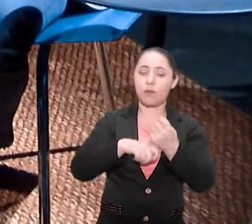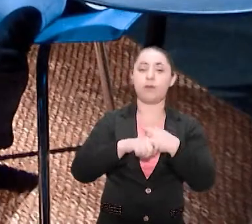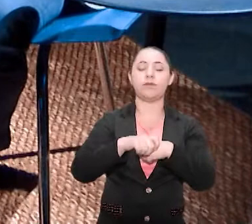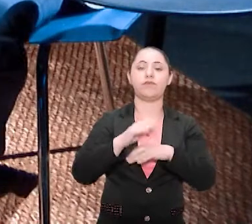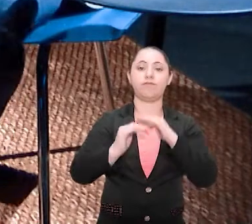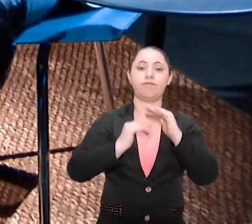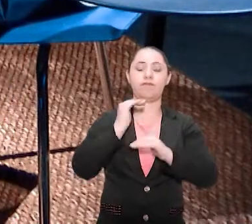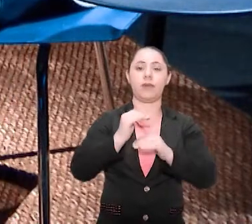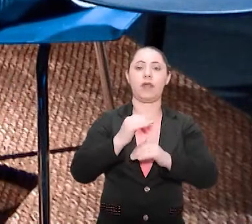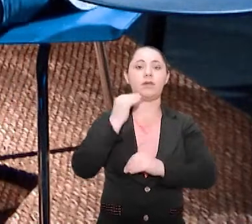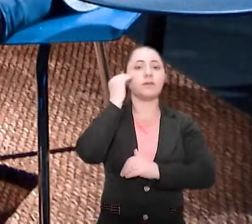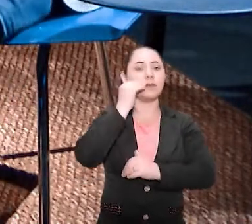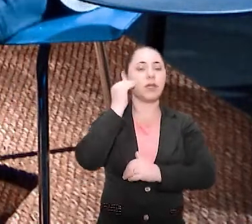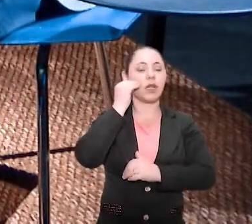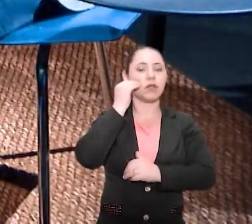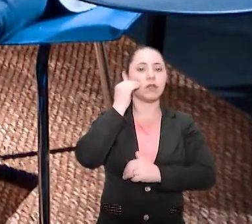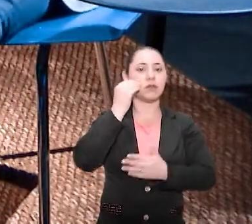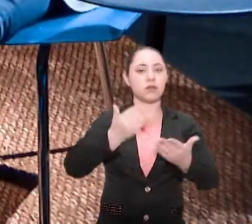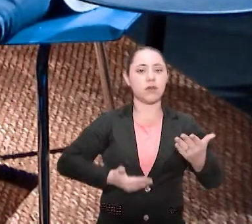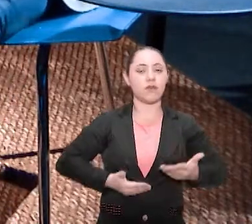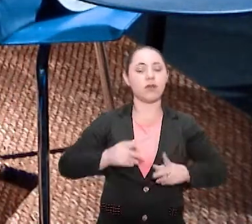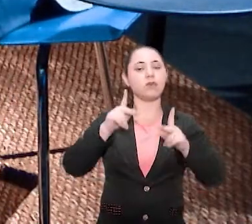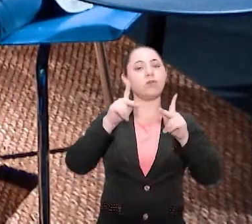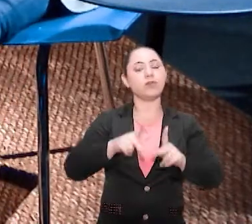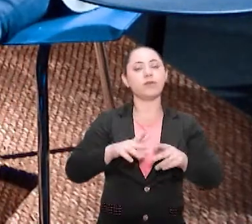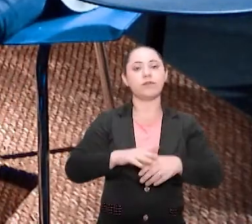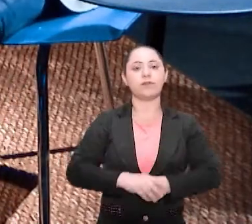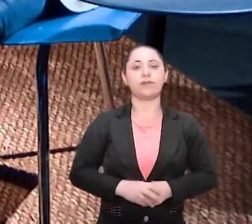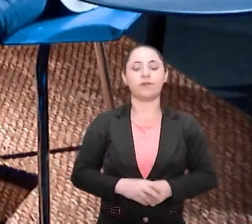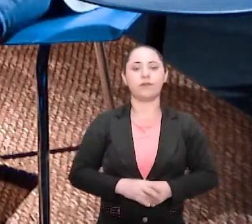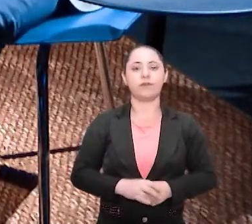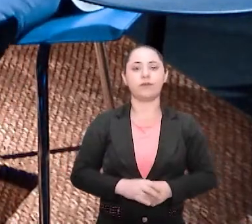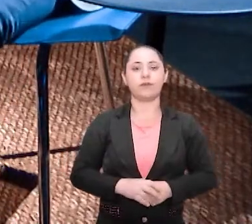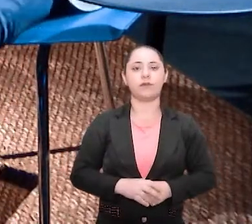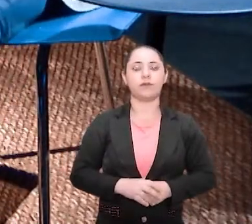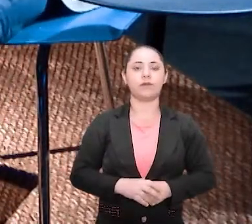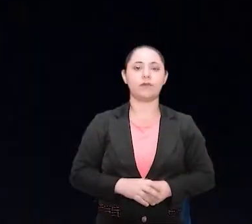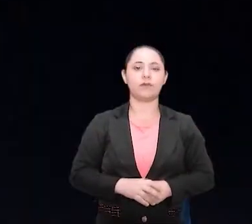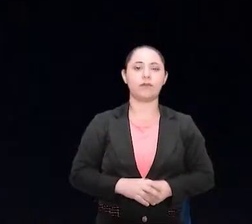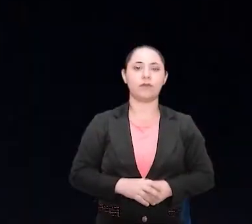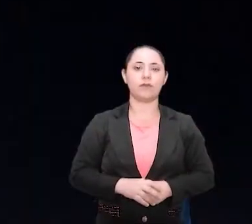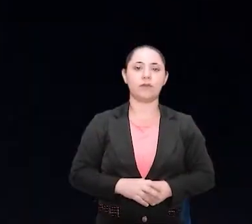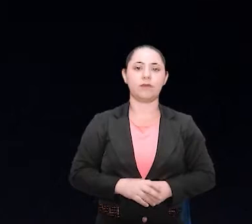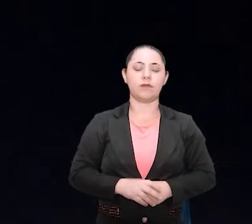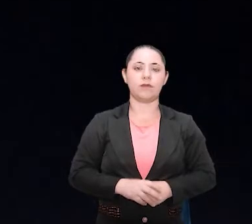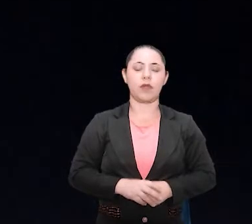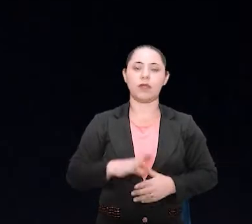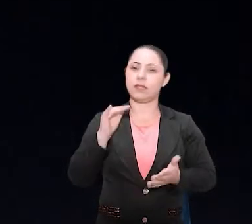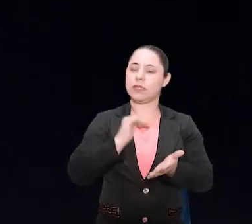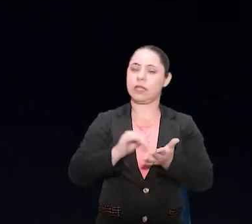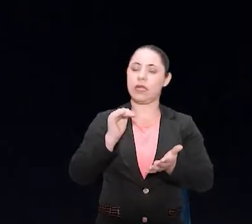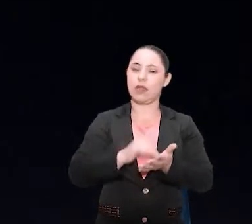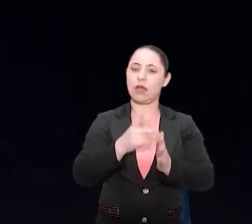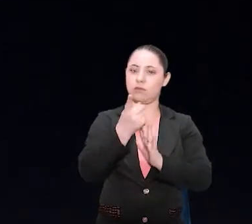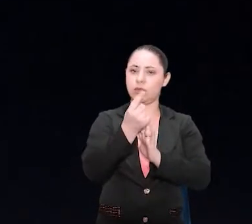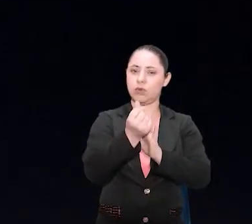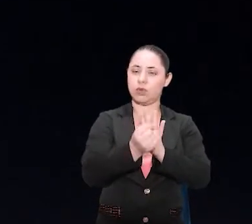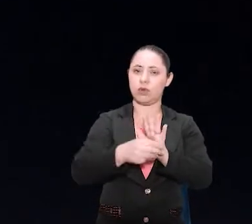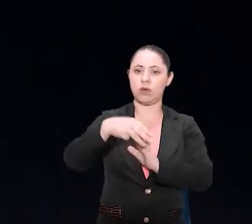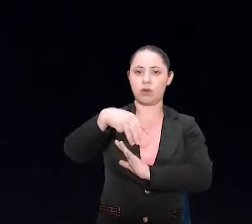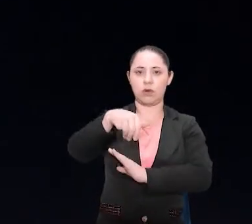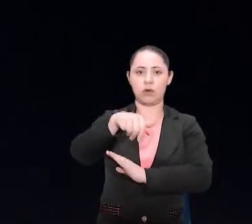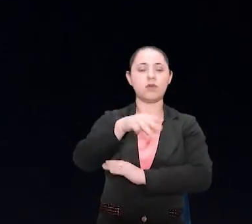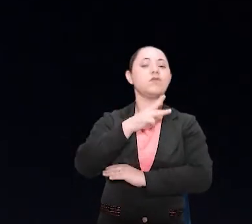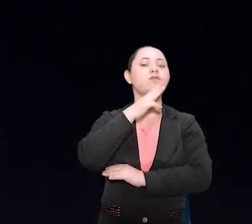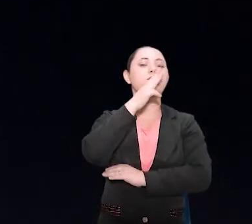experiência no serviço público foi essa? A primeira experiência foi essa. E você é secretário de Finanças do Marcos Trade, do